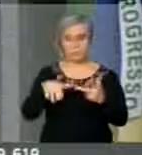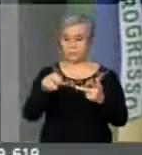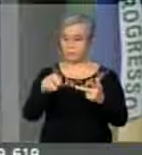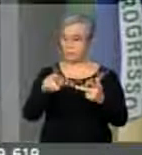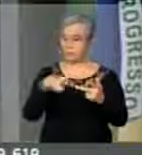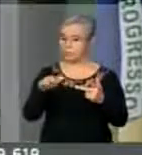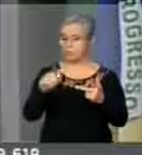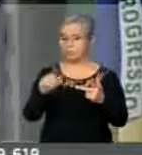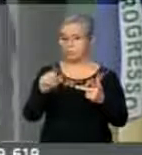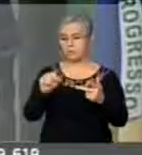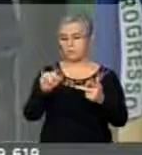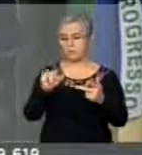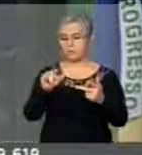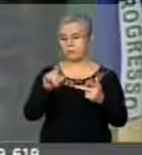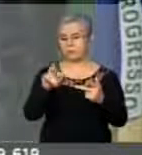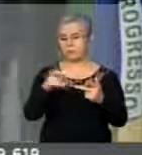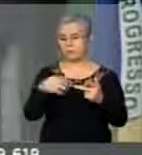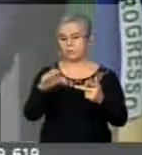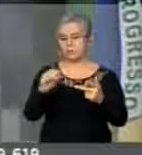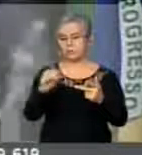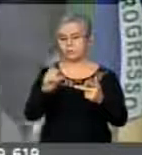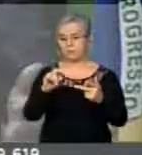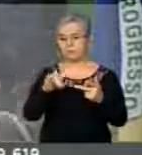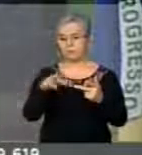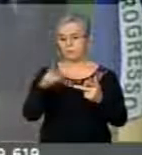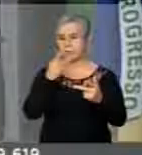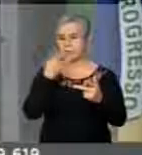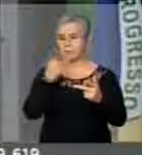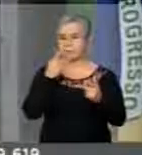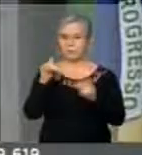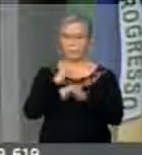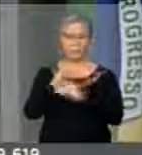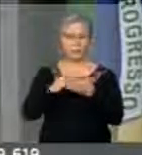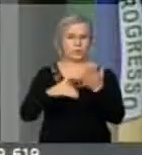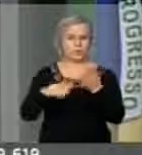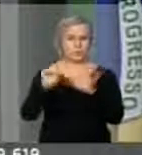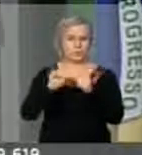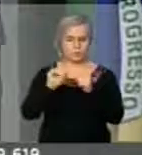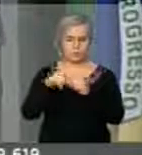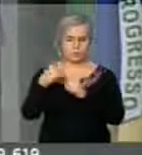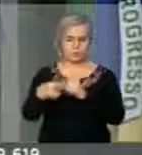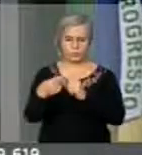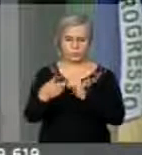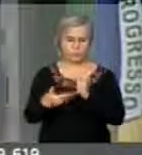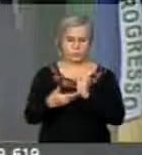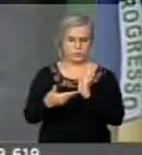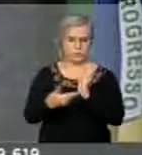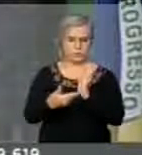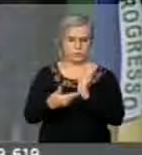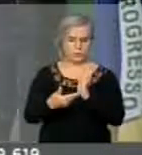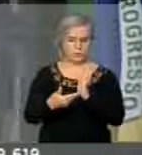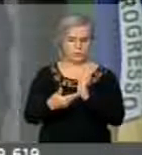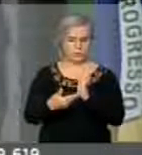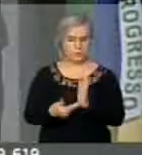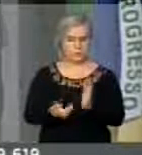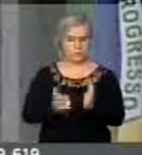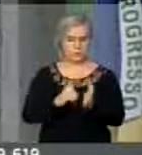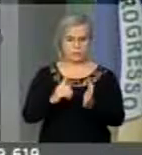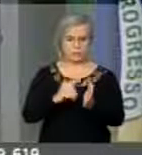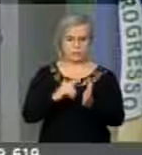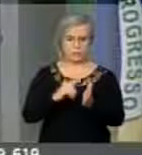Costa, para anunciar que tudo que foi feito aqui nessa casa, referendado pelo